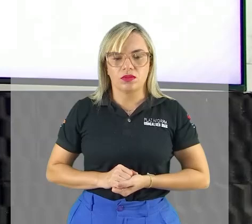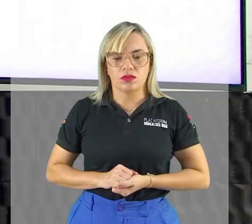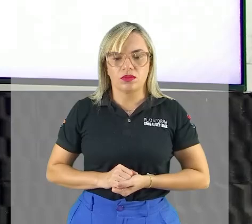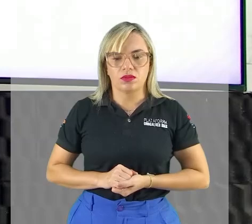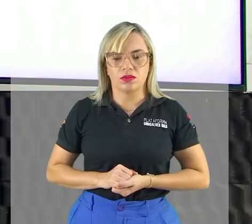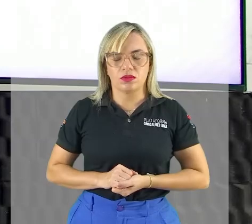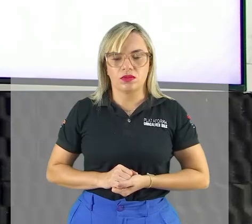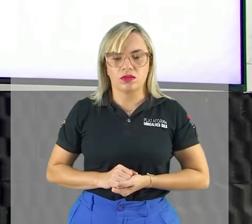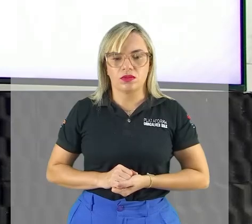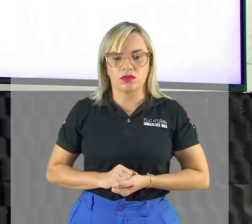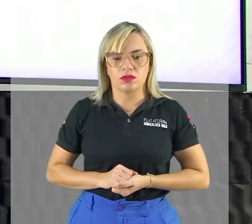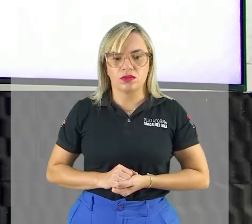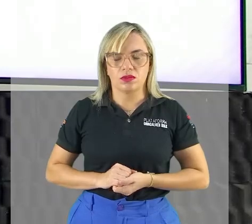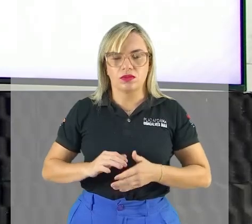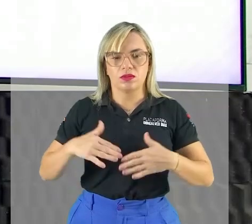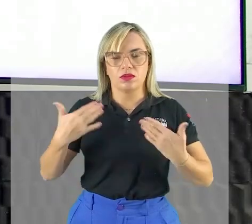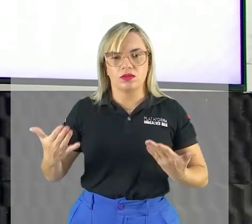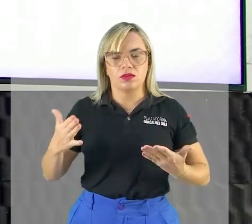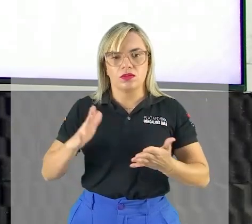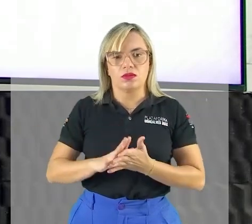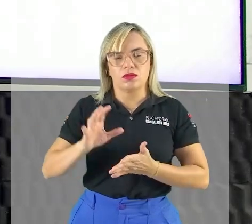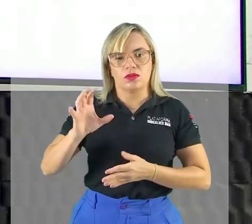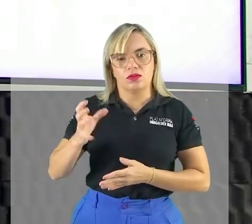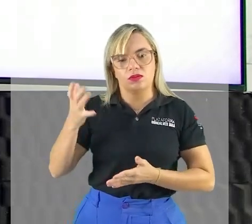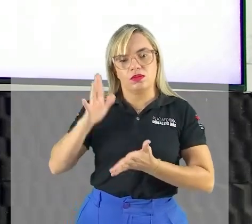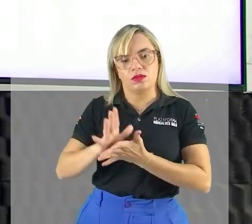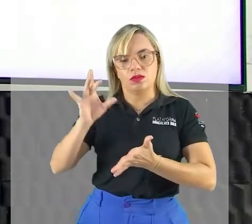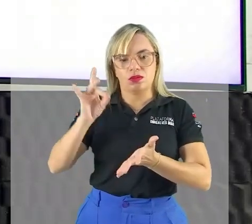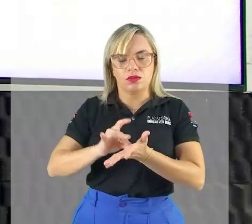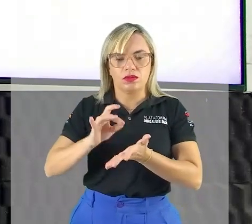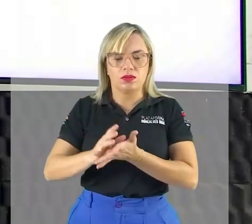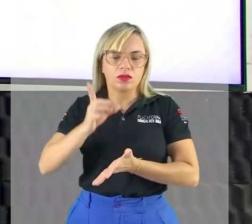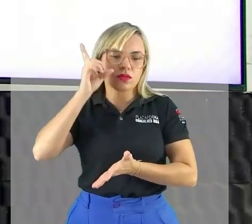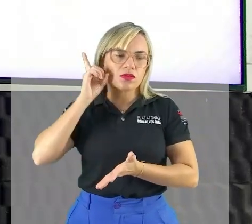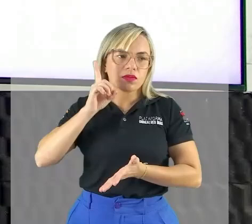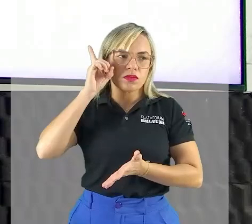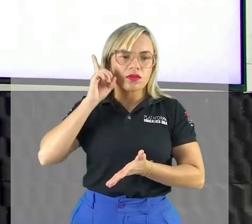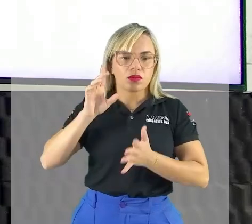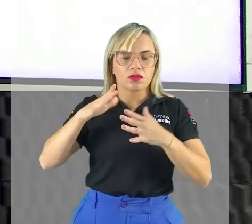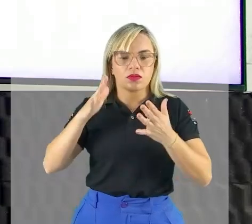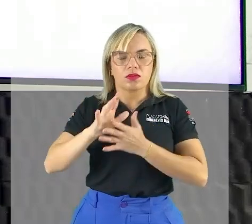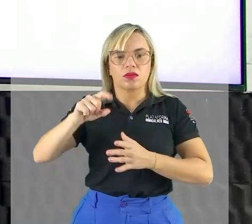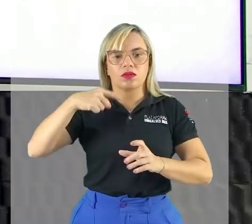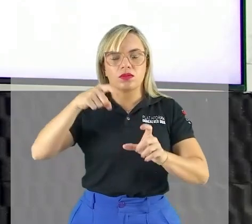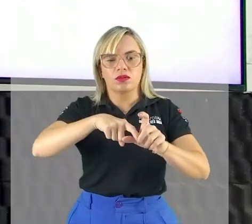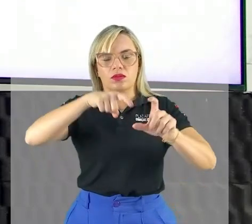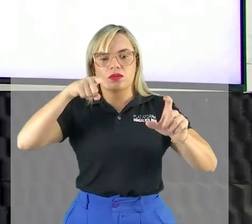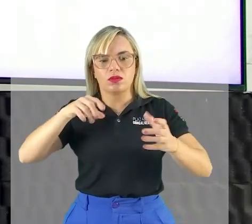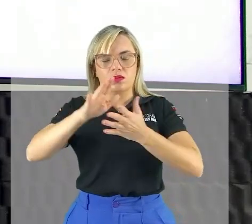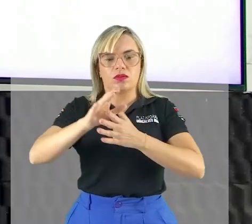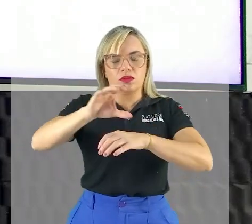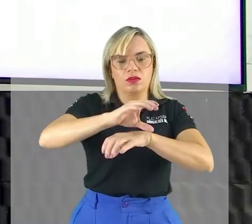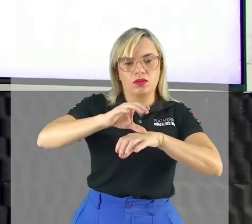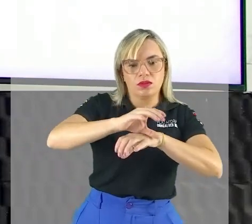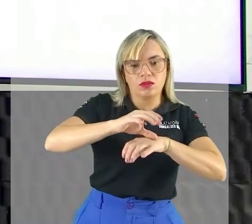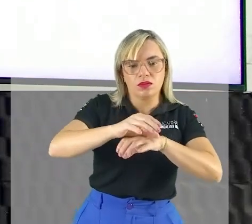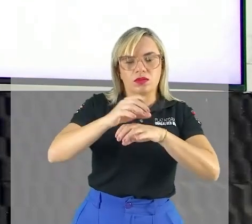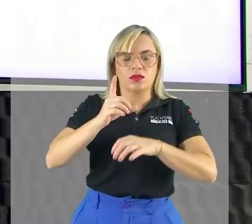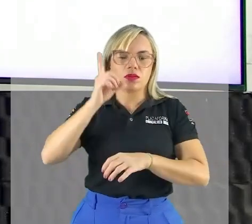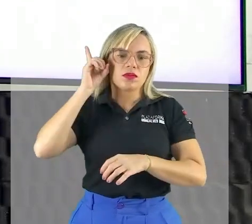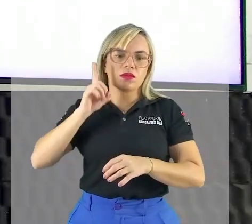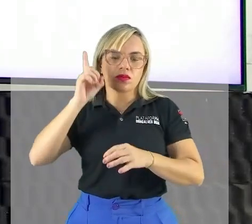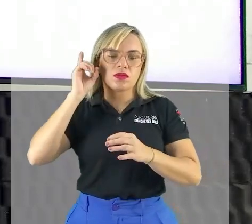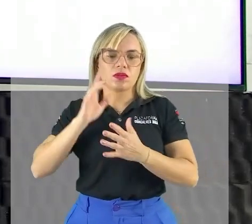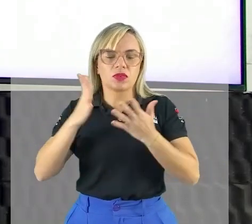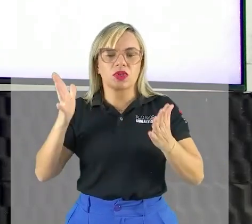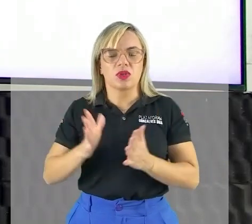devidamente condenado gente vai acontecer de fato dosos Estados Unidos após a independência após a constituição dos Estados Unidos uma